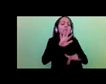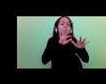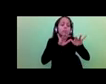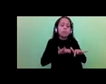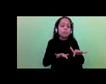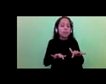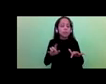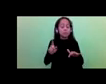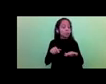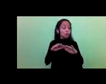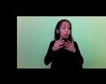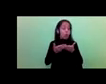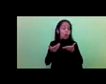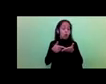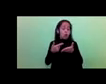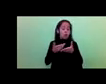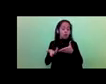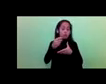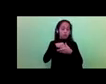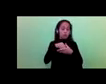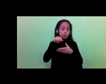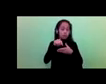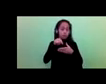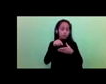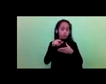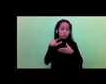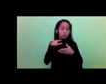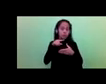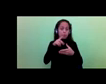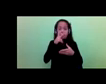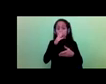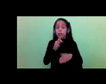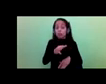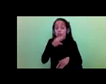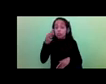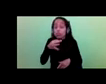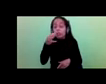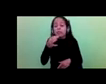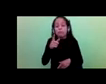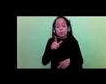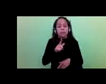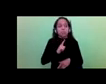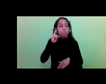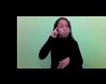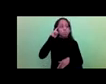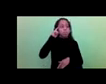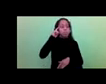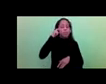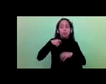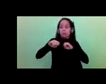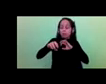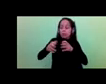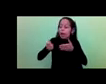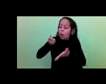A escola é uma instituição quase que acrítica, que visa educar para a exigência